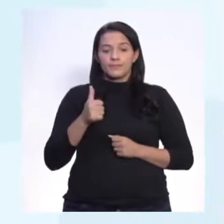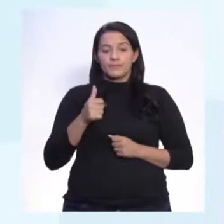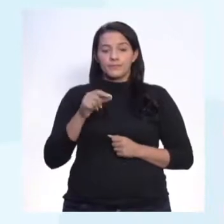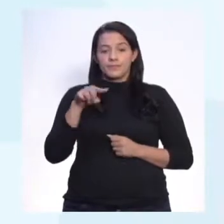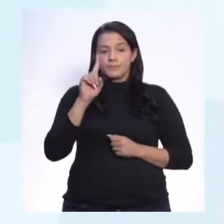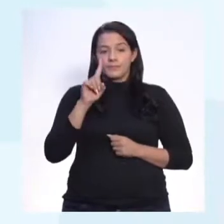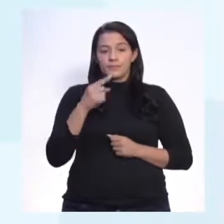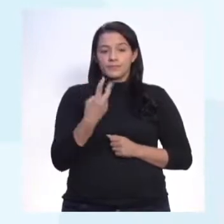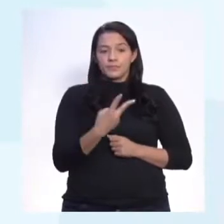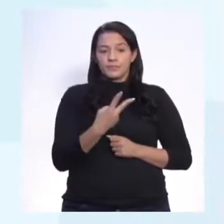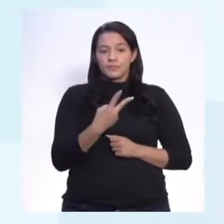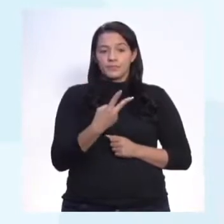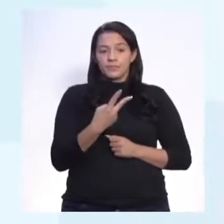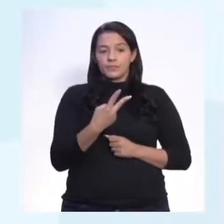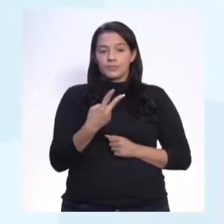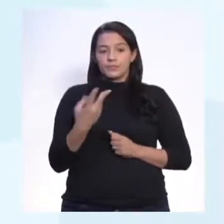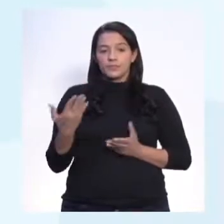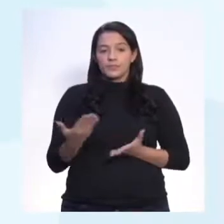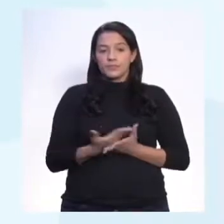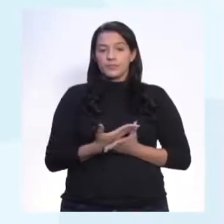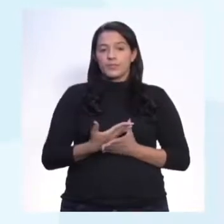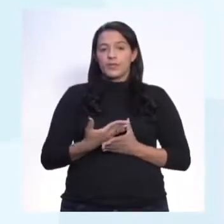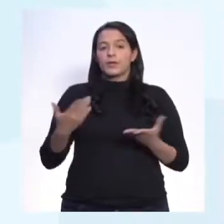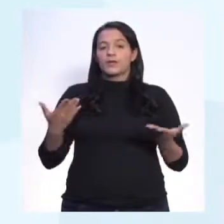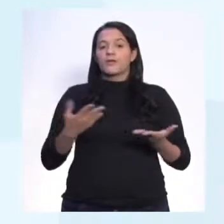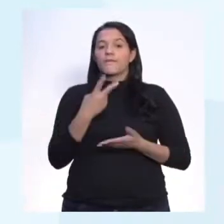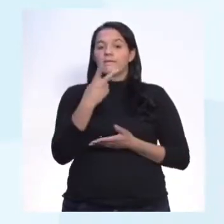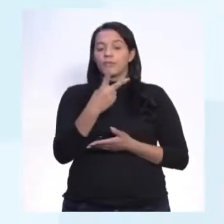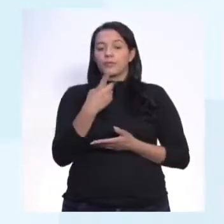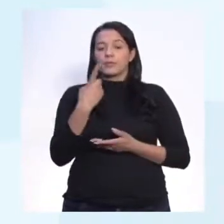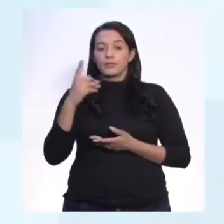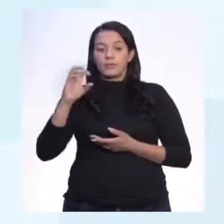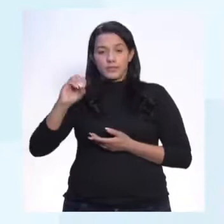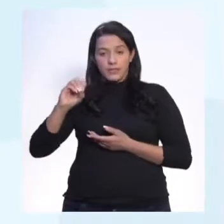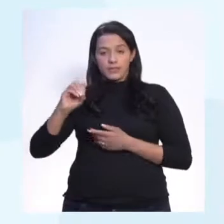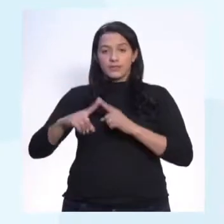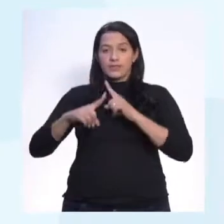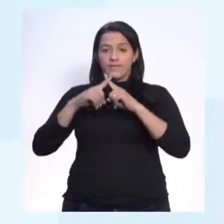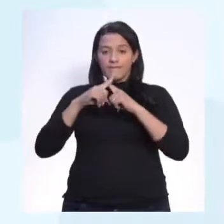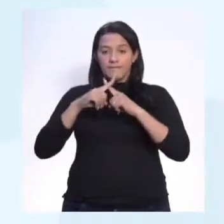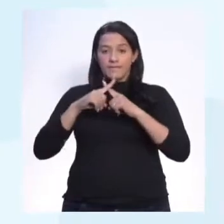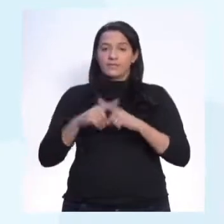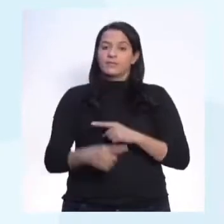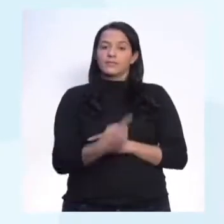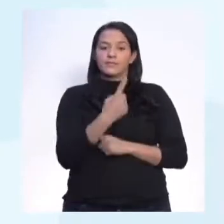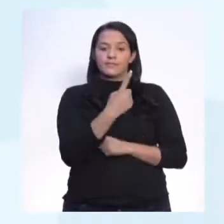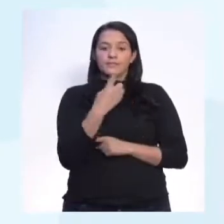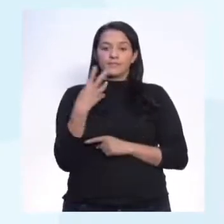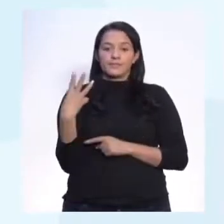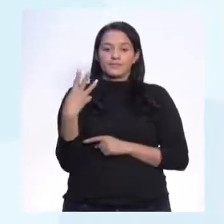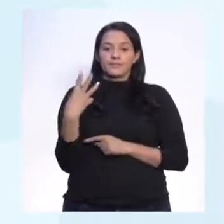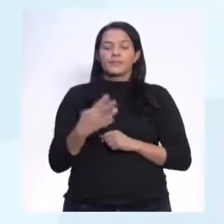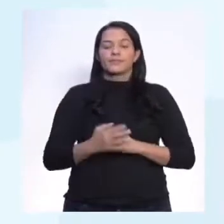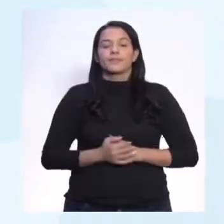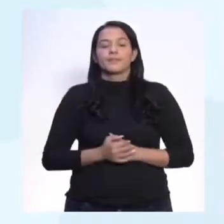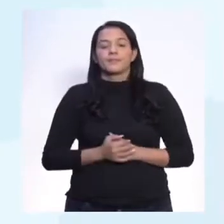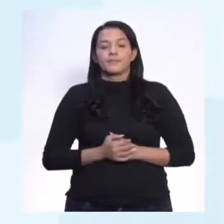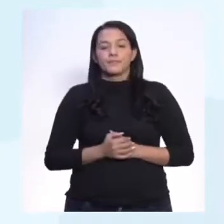1, 2. E agora, tenho que pegar este 210 e multiplicar por